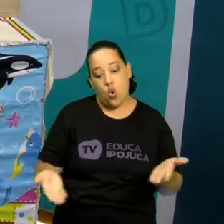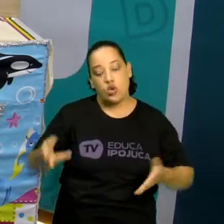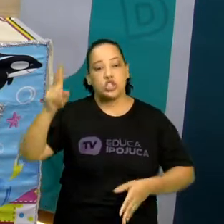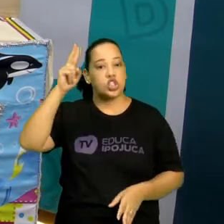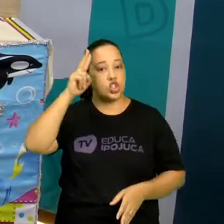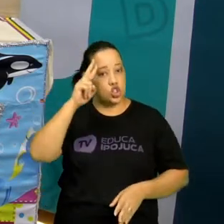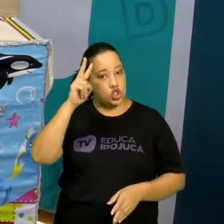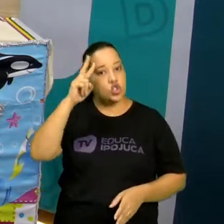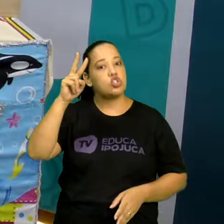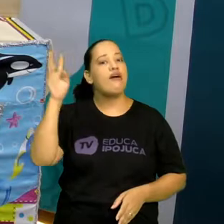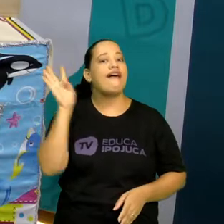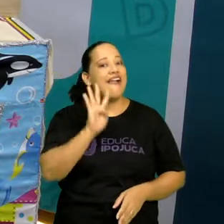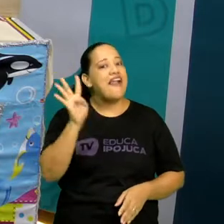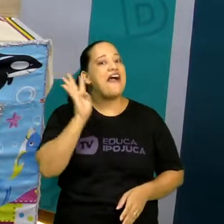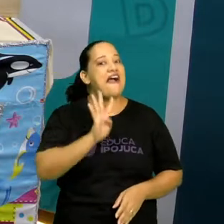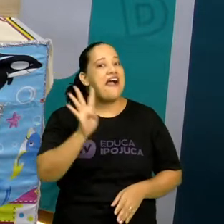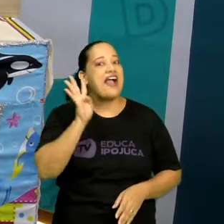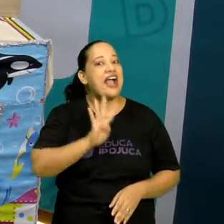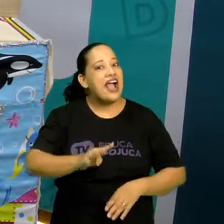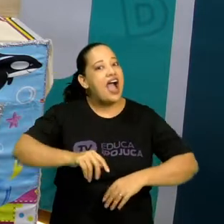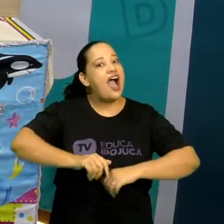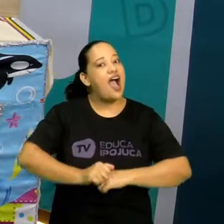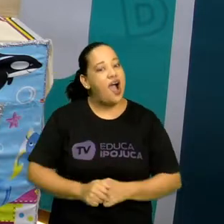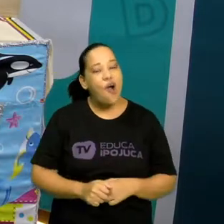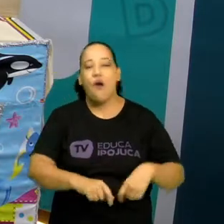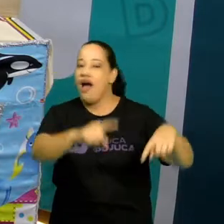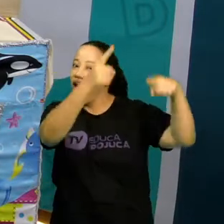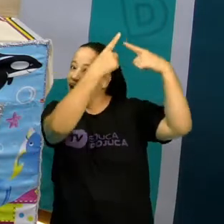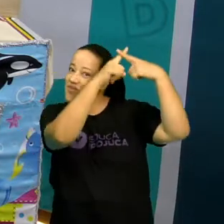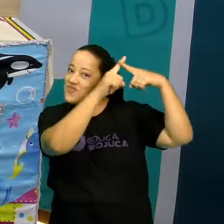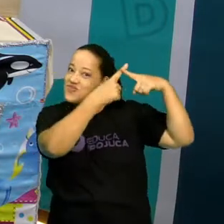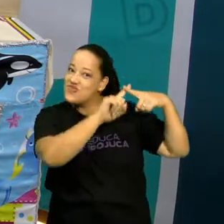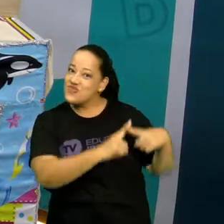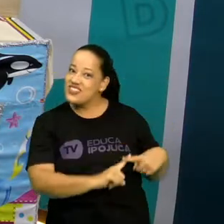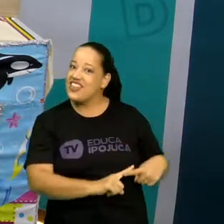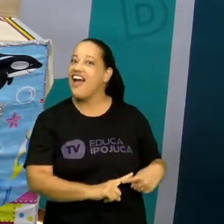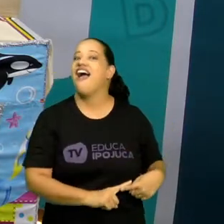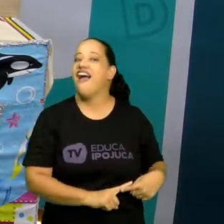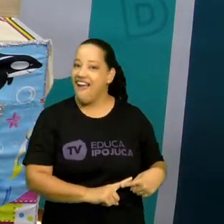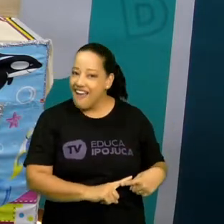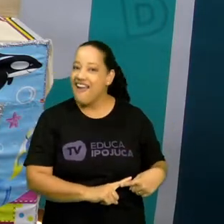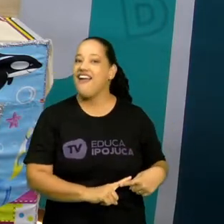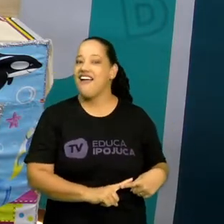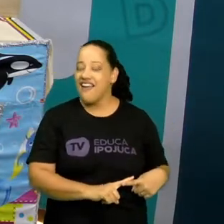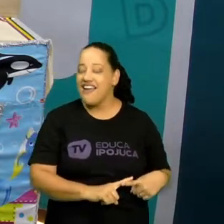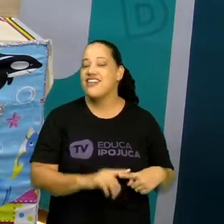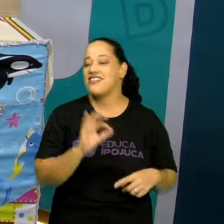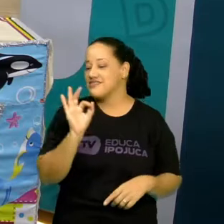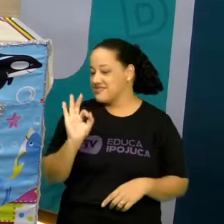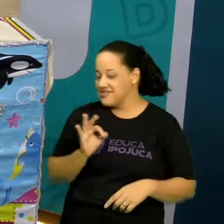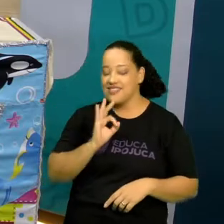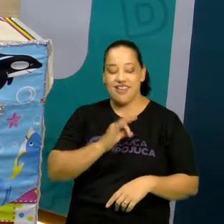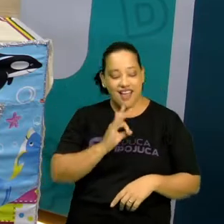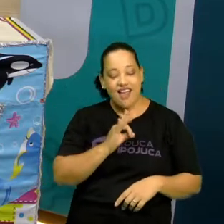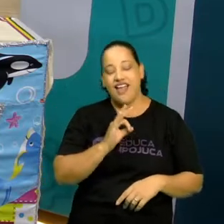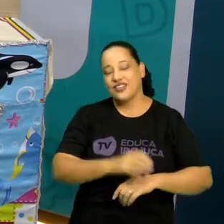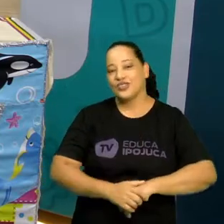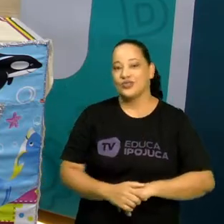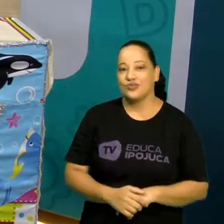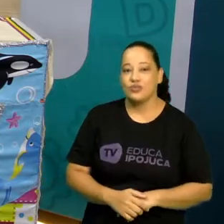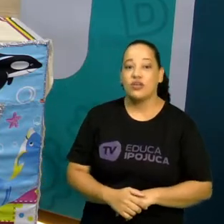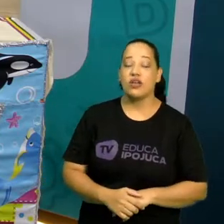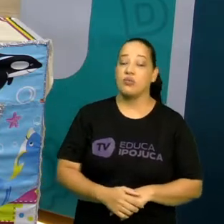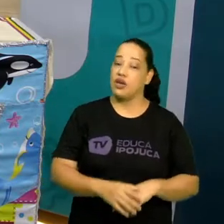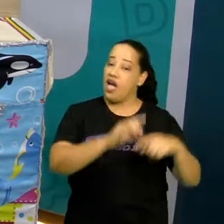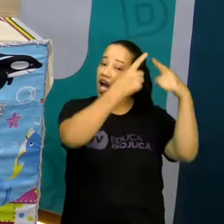uma história tão legal uma história da Rapunzel crianças certo leiturinha não